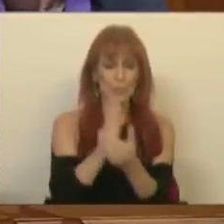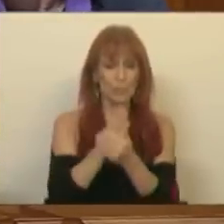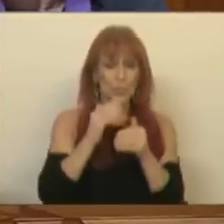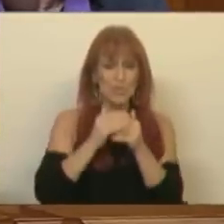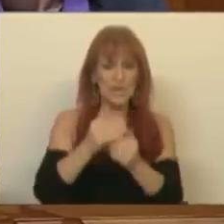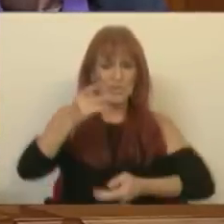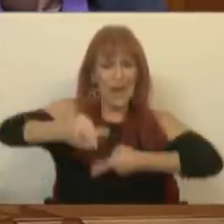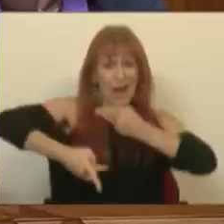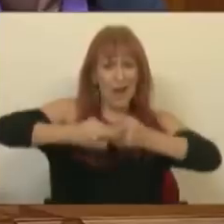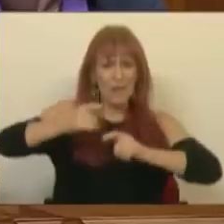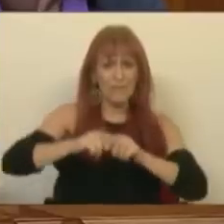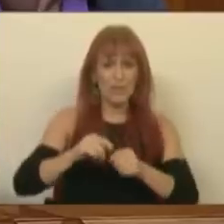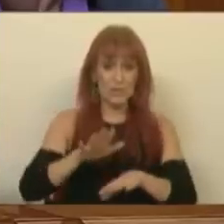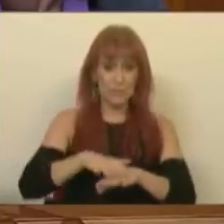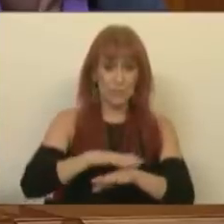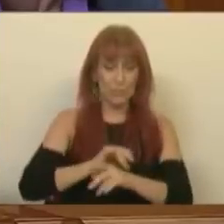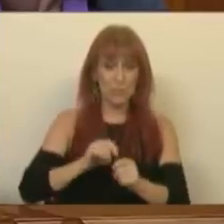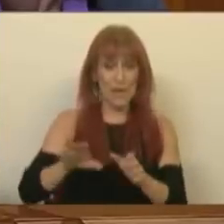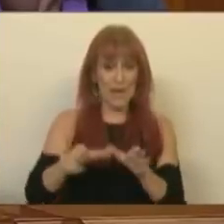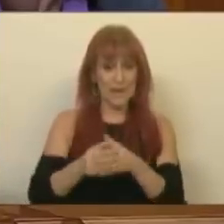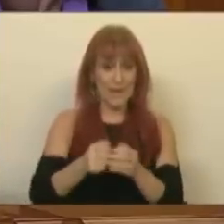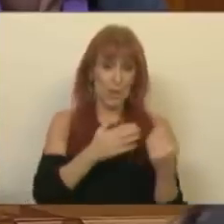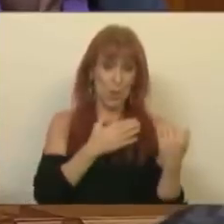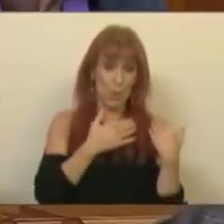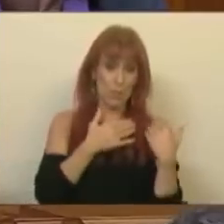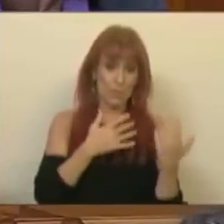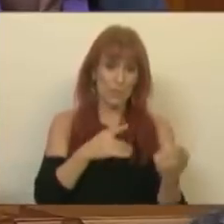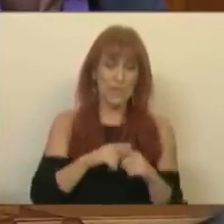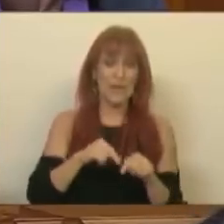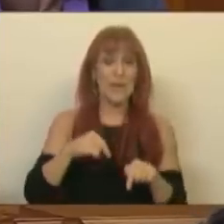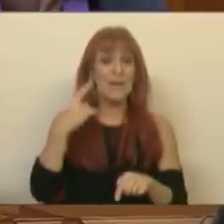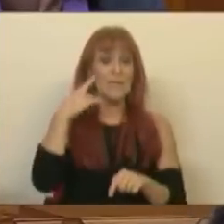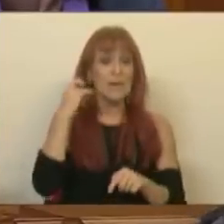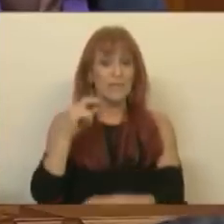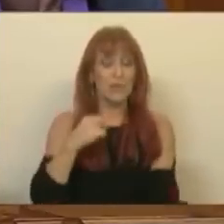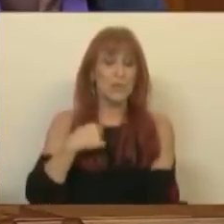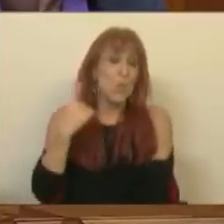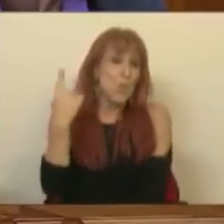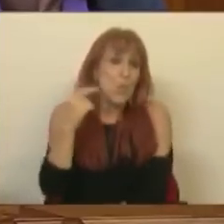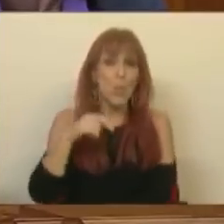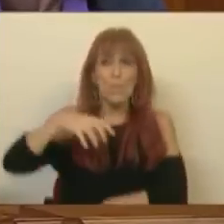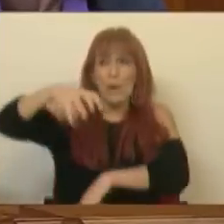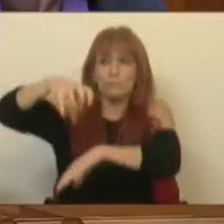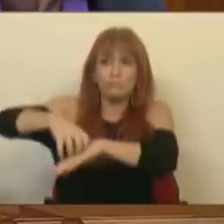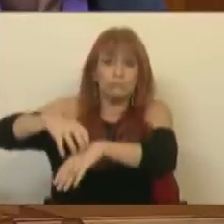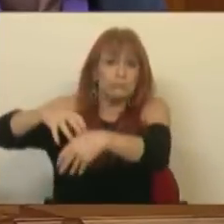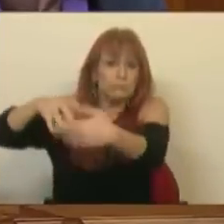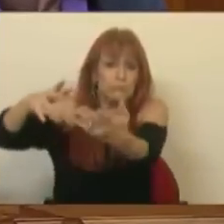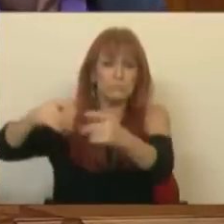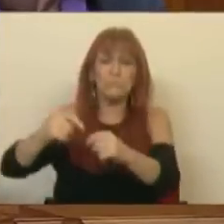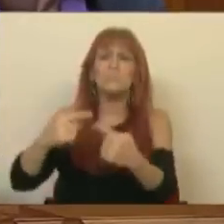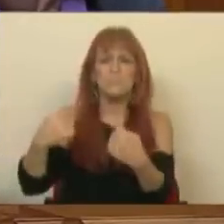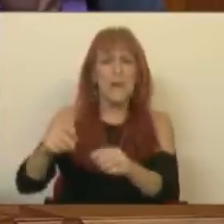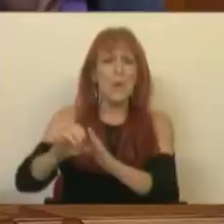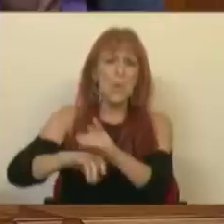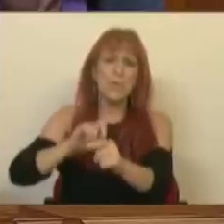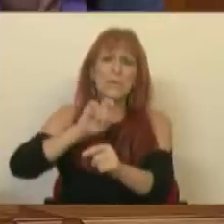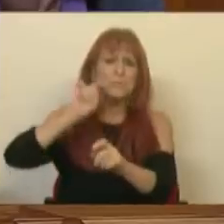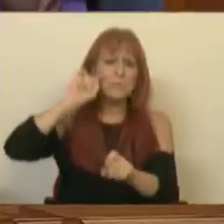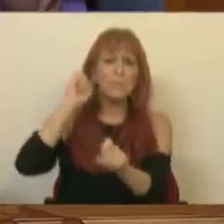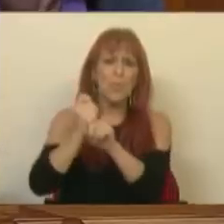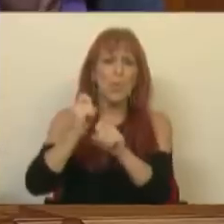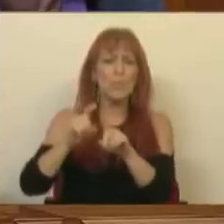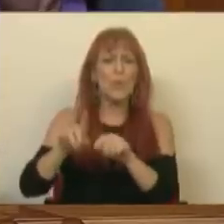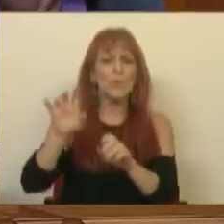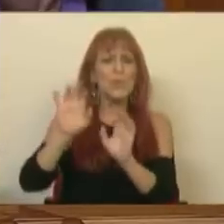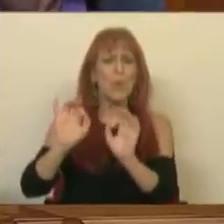de avaliação administrativo pela identidade competente e que verifica que um determinado estabelecimento preenche as condições para ter